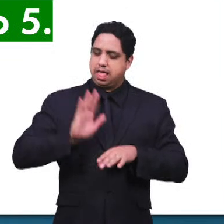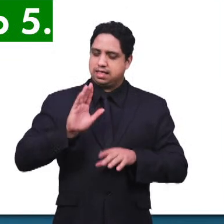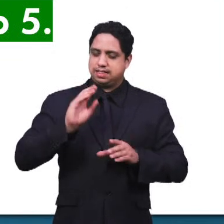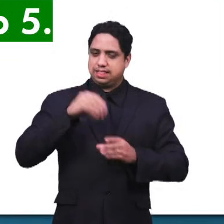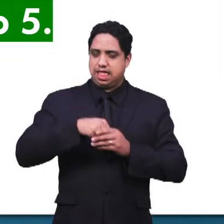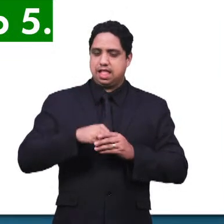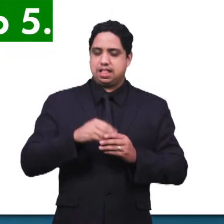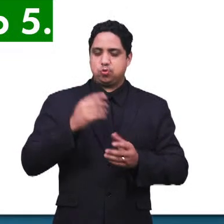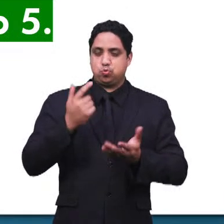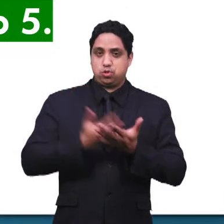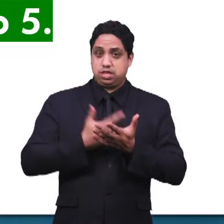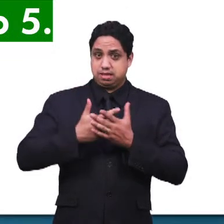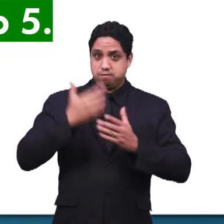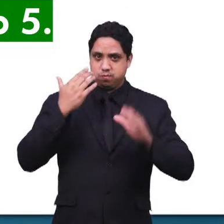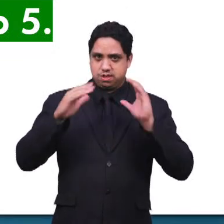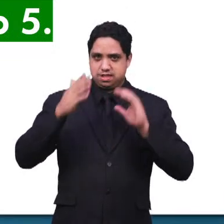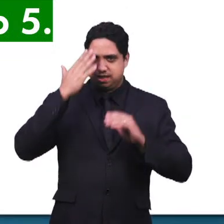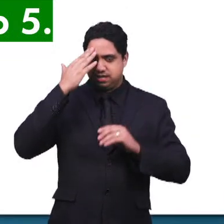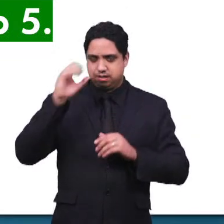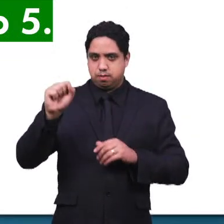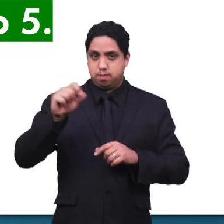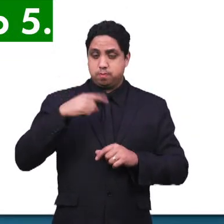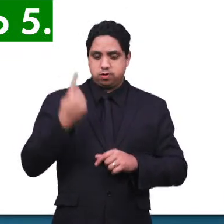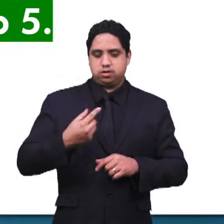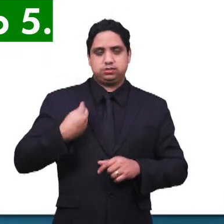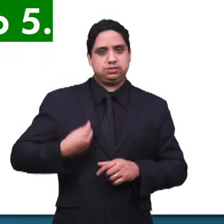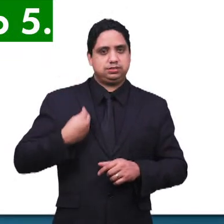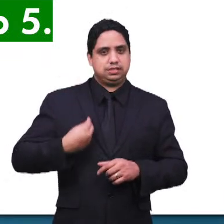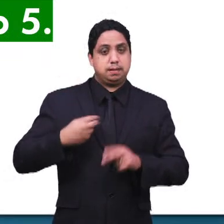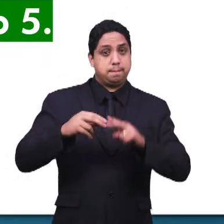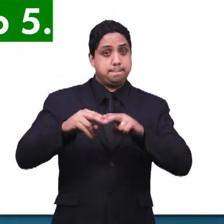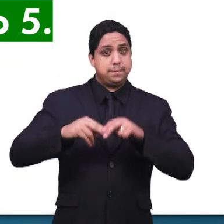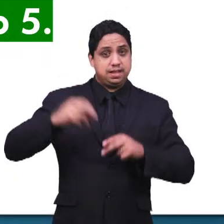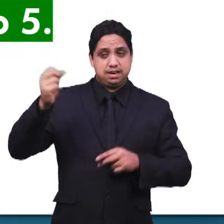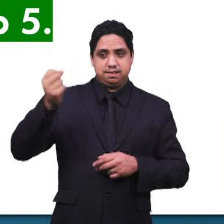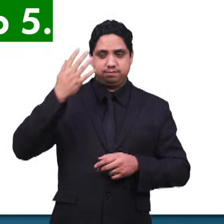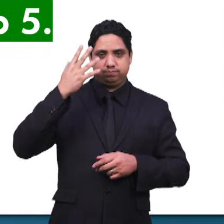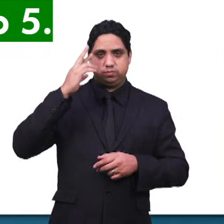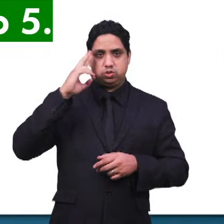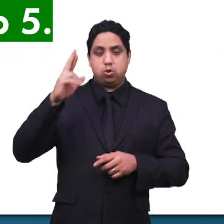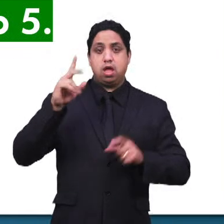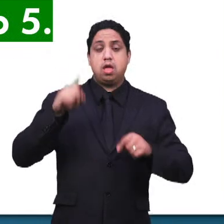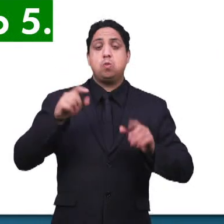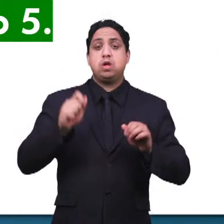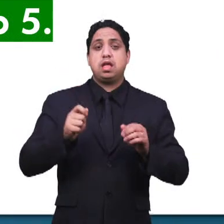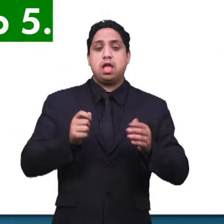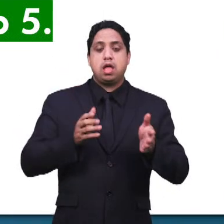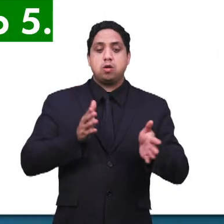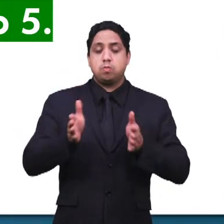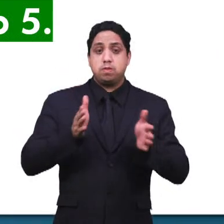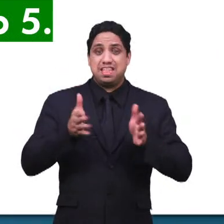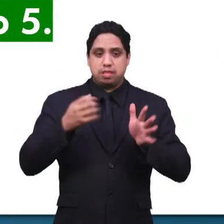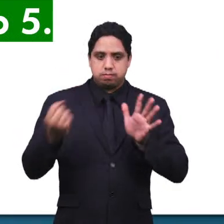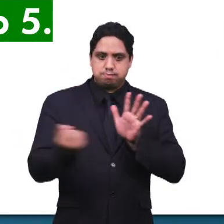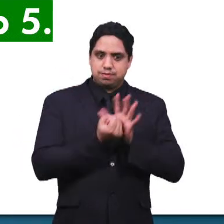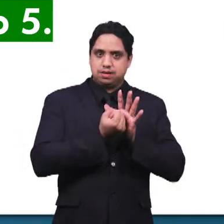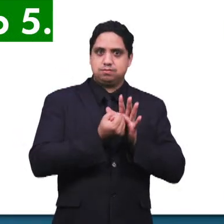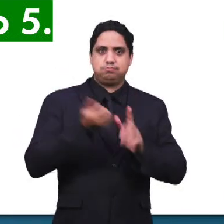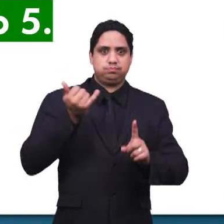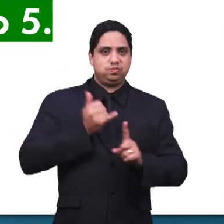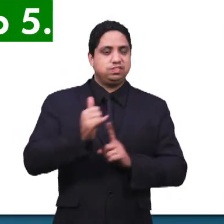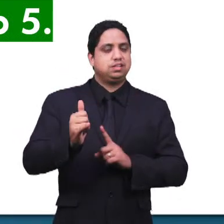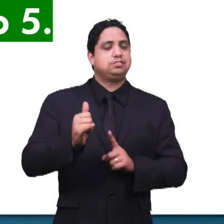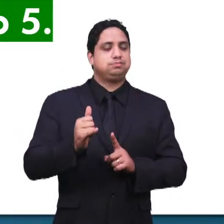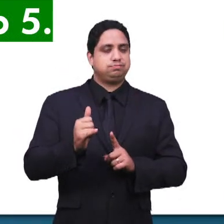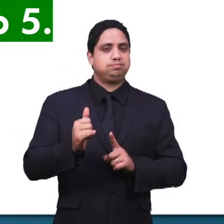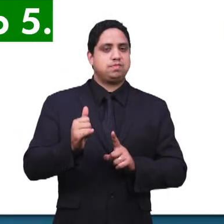livro de Cantares de Salomão para as nossas vidas, conforme a revelação do Senhor. São marcadores proféticos, e alguns